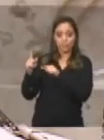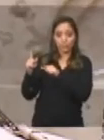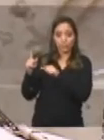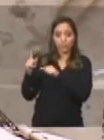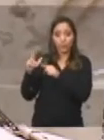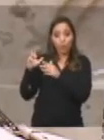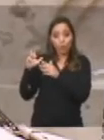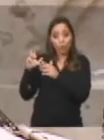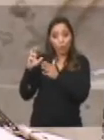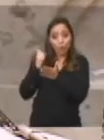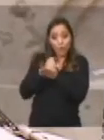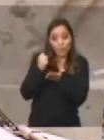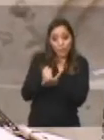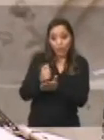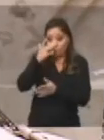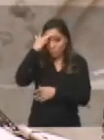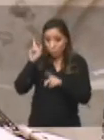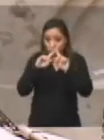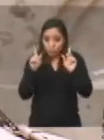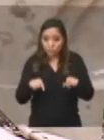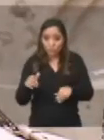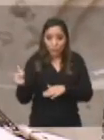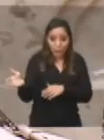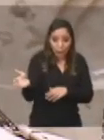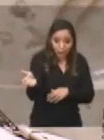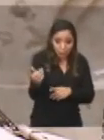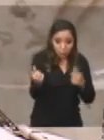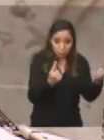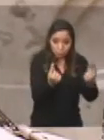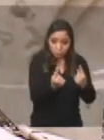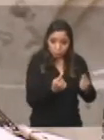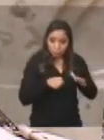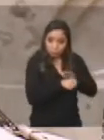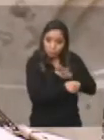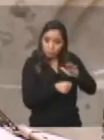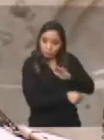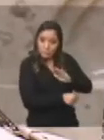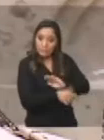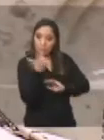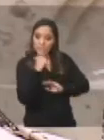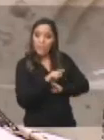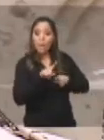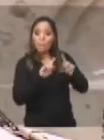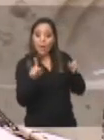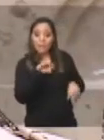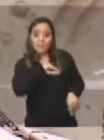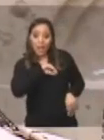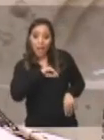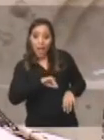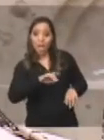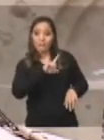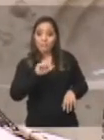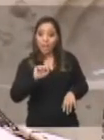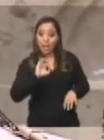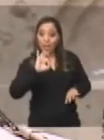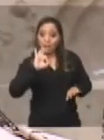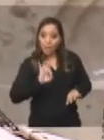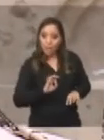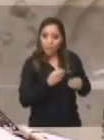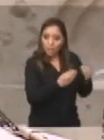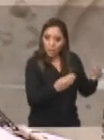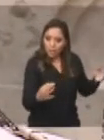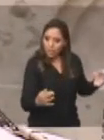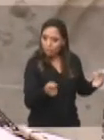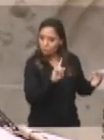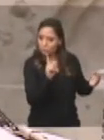sob a exigência de que parte de seus salários recebidos da Câmara fosse restituído. Além disso, nomeou servidores que nunca trabalharam e